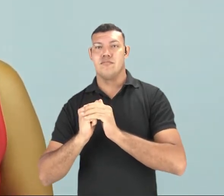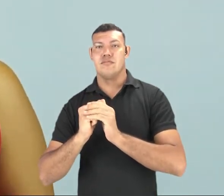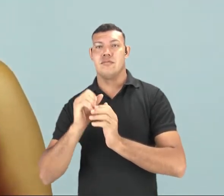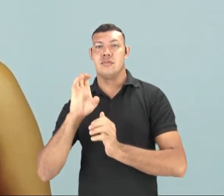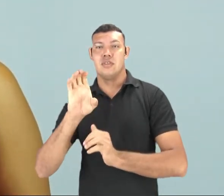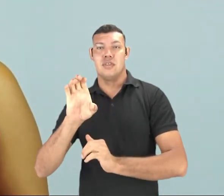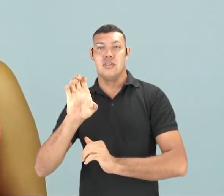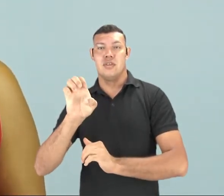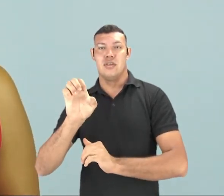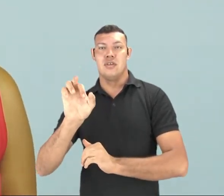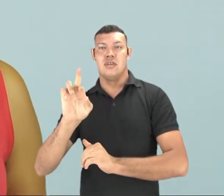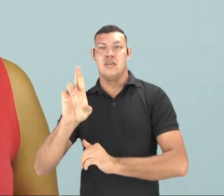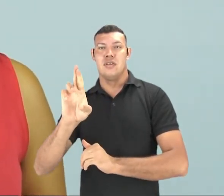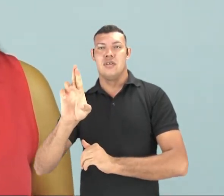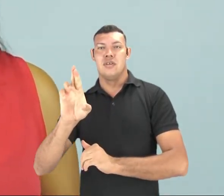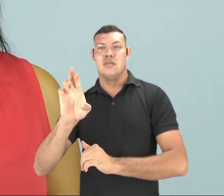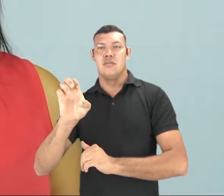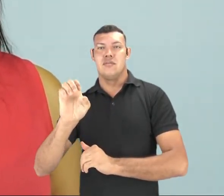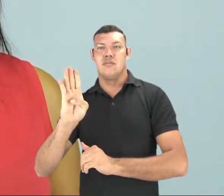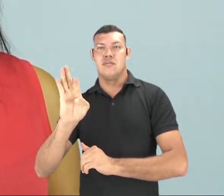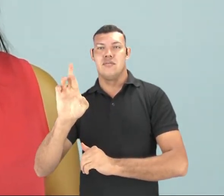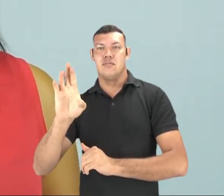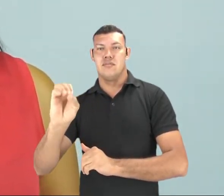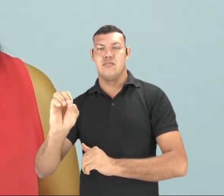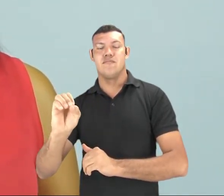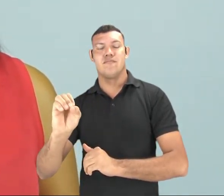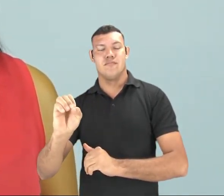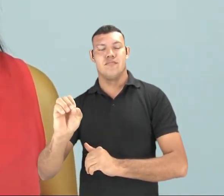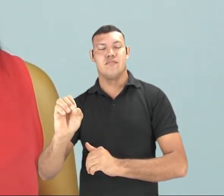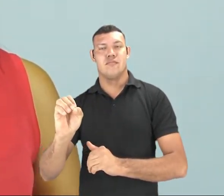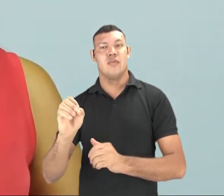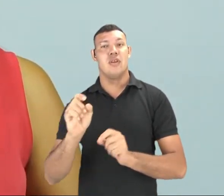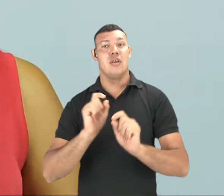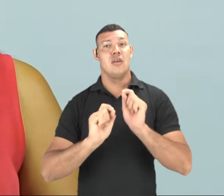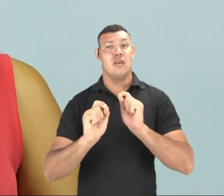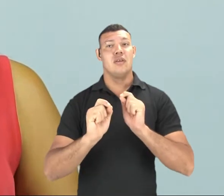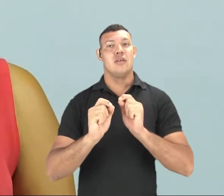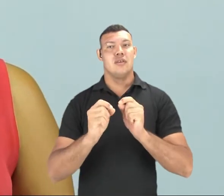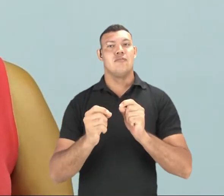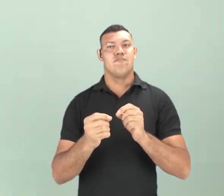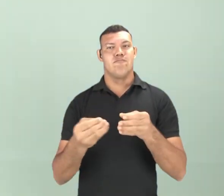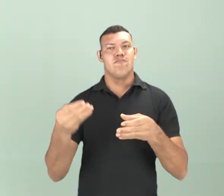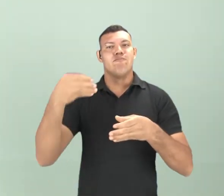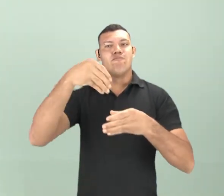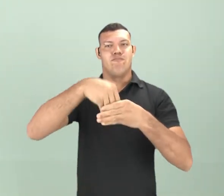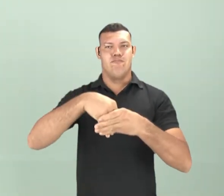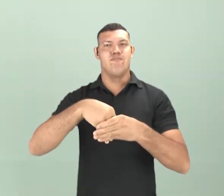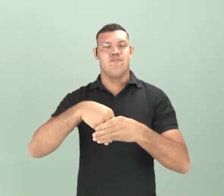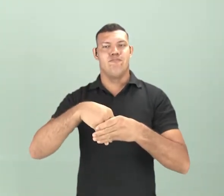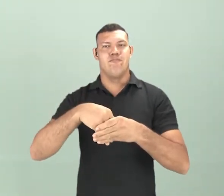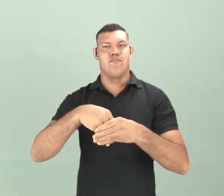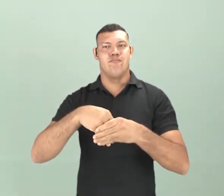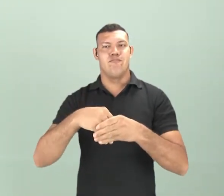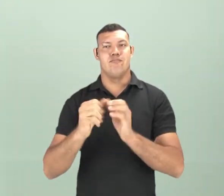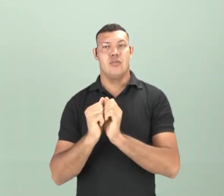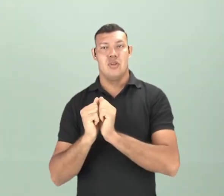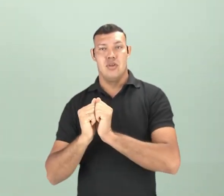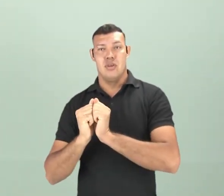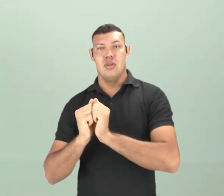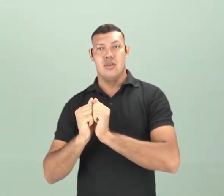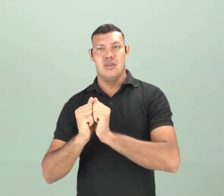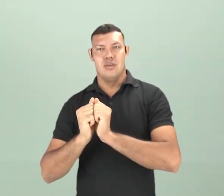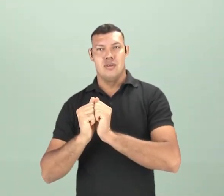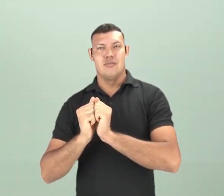chamado de cérebro e parte do sistema nervoso central é alojado no crânio. O cérebro ele tem